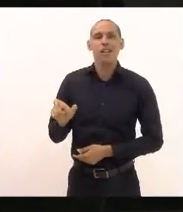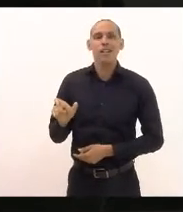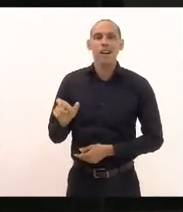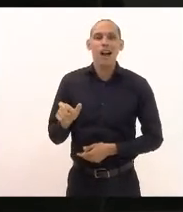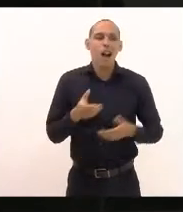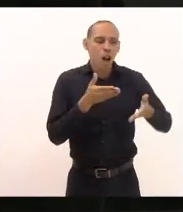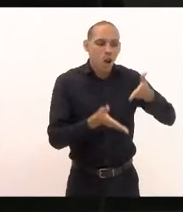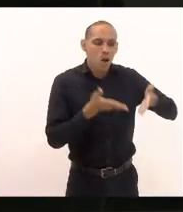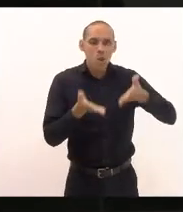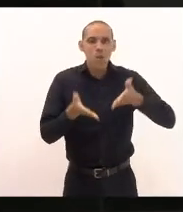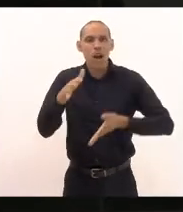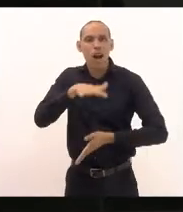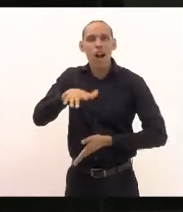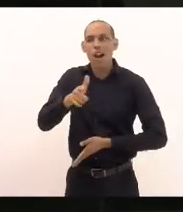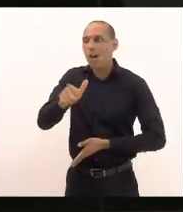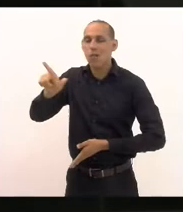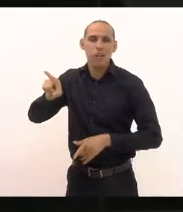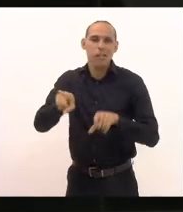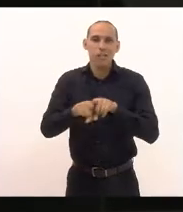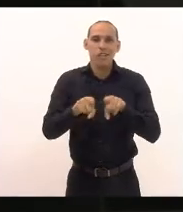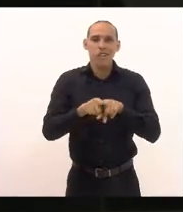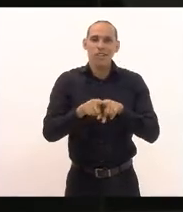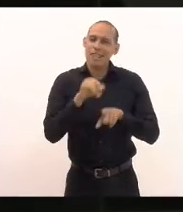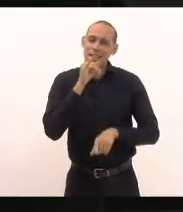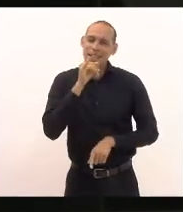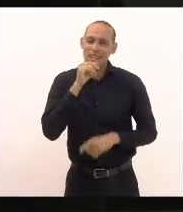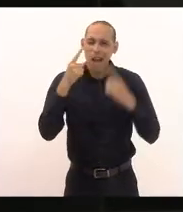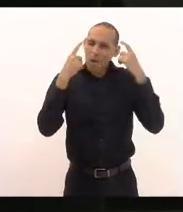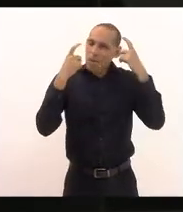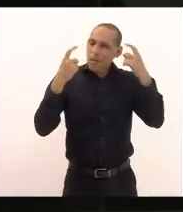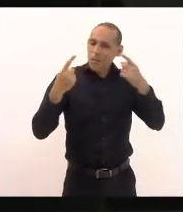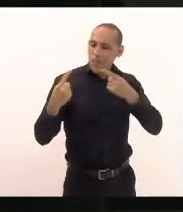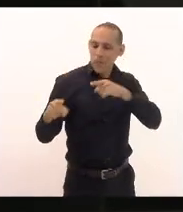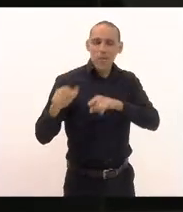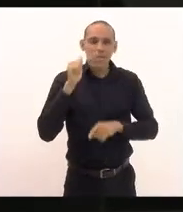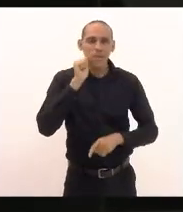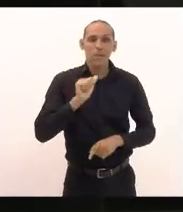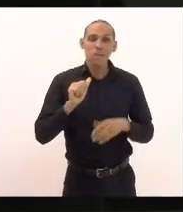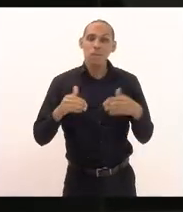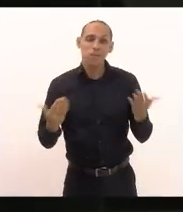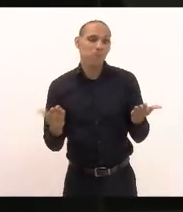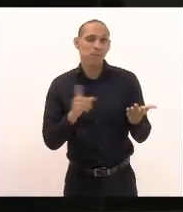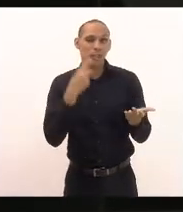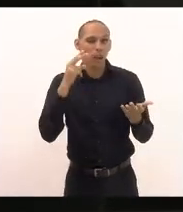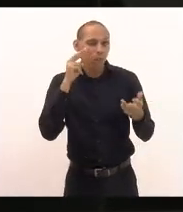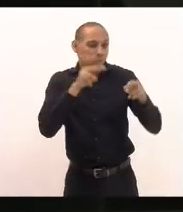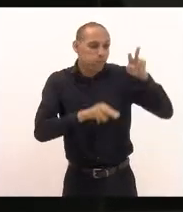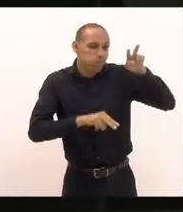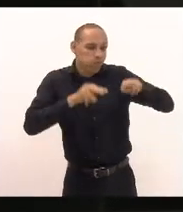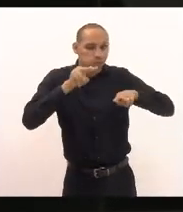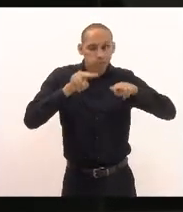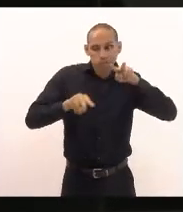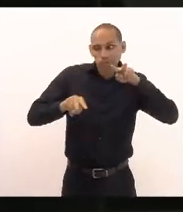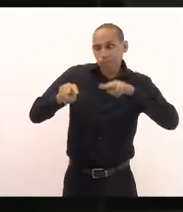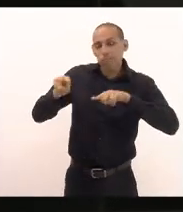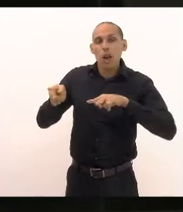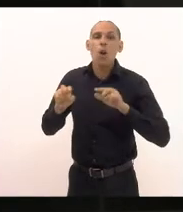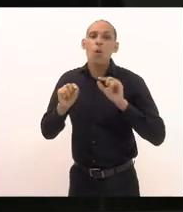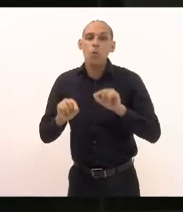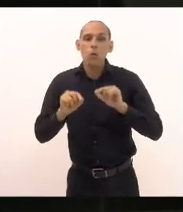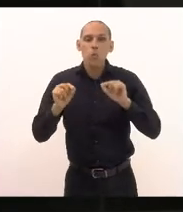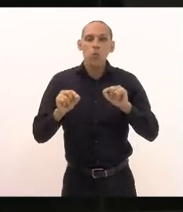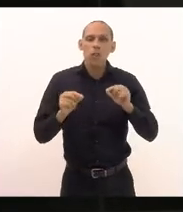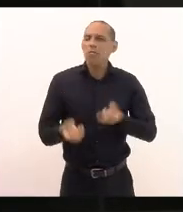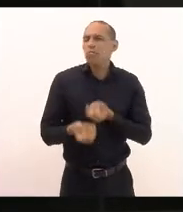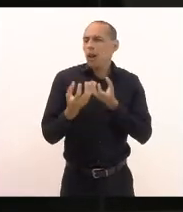áreas, como, por exemplo, a área da violência contra a mulher. Quando vamos olhar aí, né, os dados do